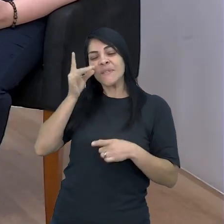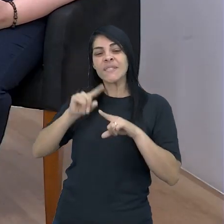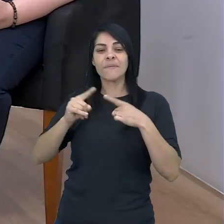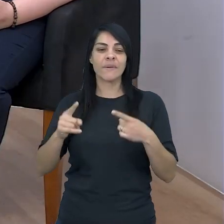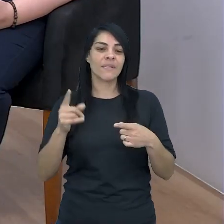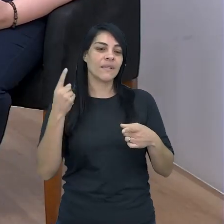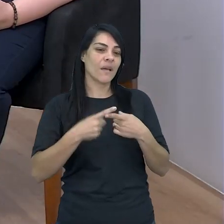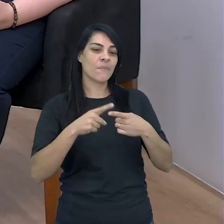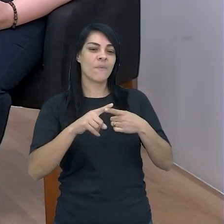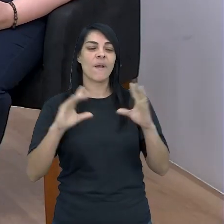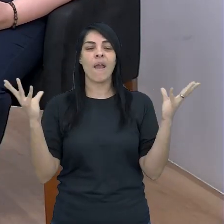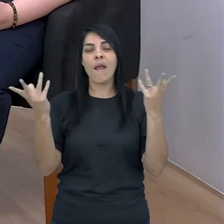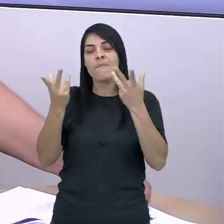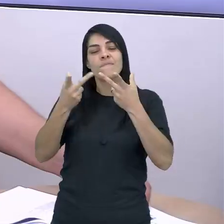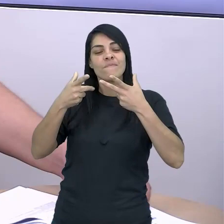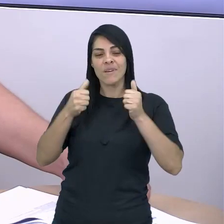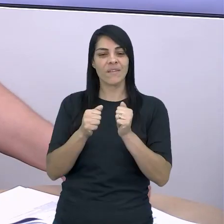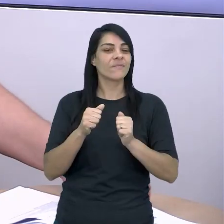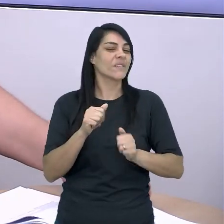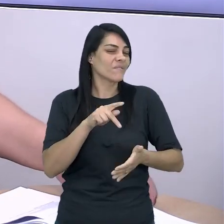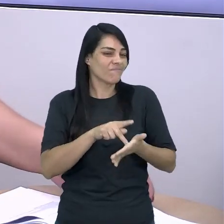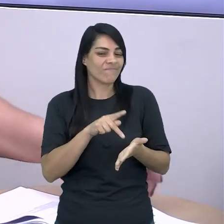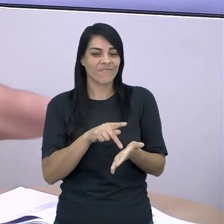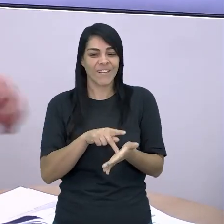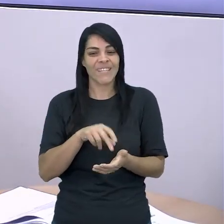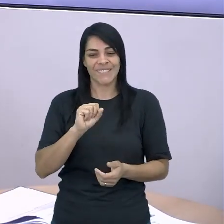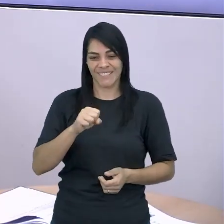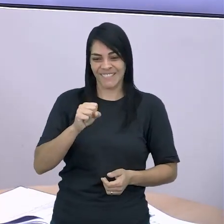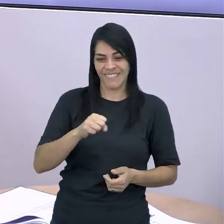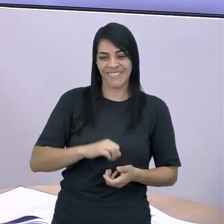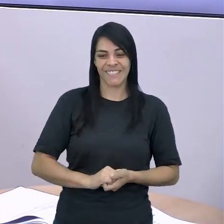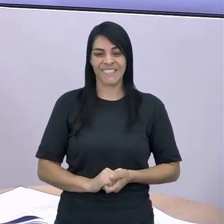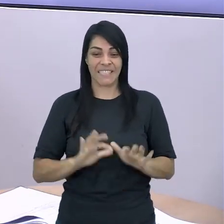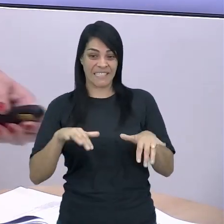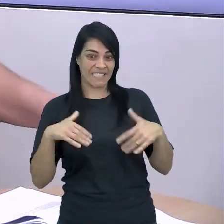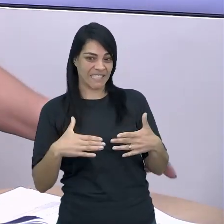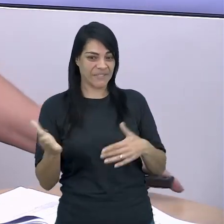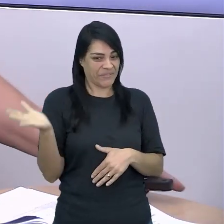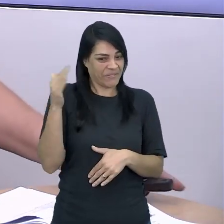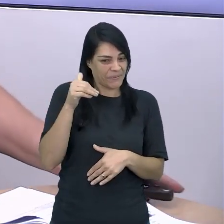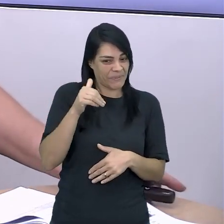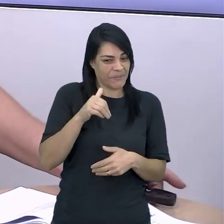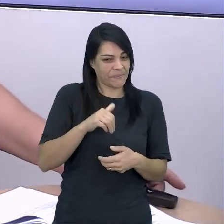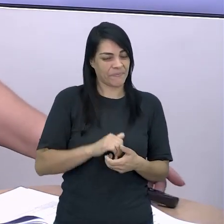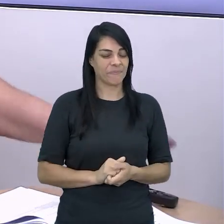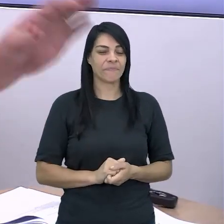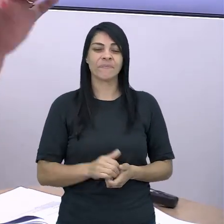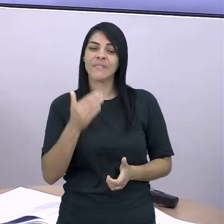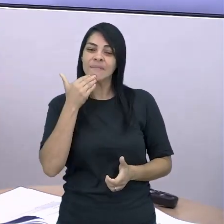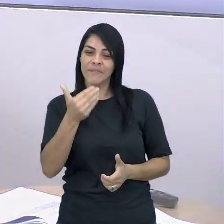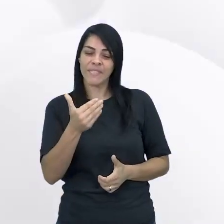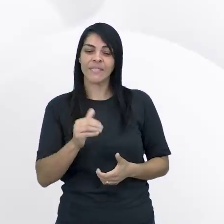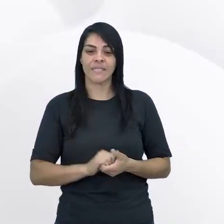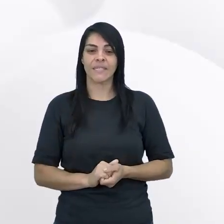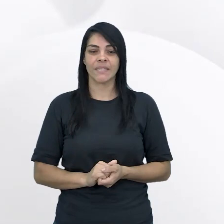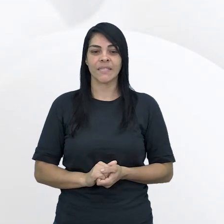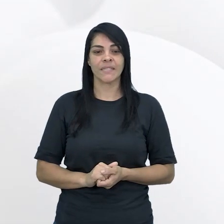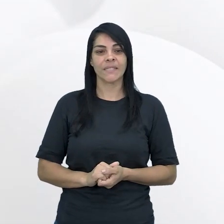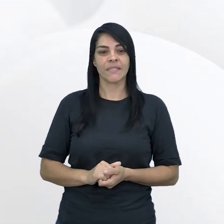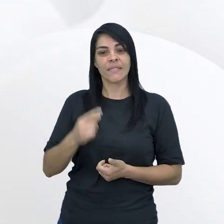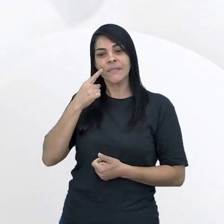são maravilhosos mesmo, né? Sim, Eles são. sim, sim. Então vamos lá, gente. Eu vou pedir para deixar o